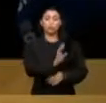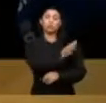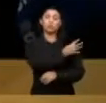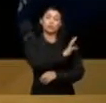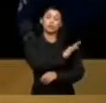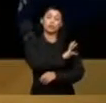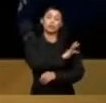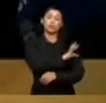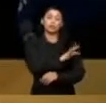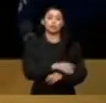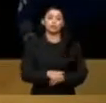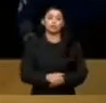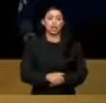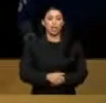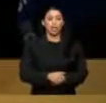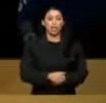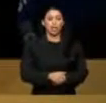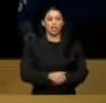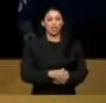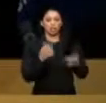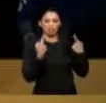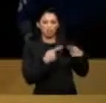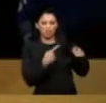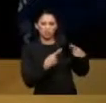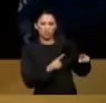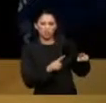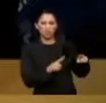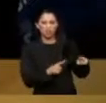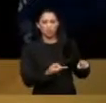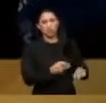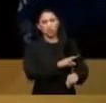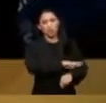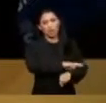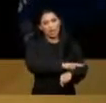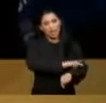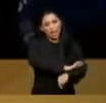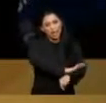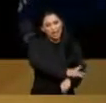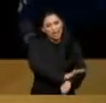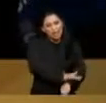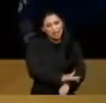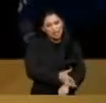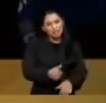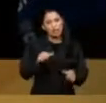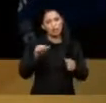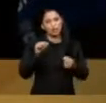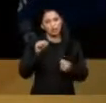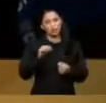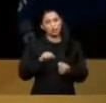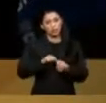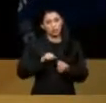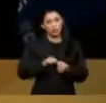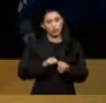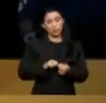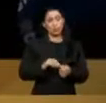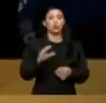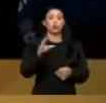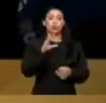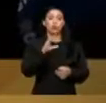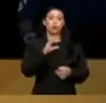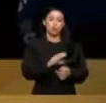a injúria racial prevista no Código Penal é figura típica e não se confunde com o delito de